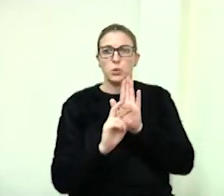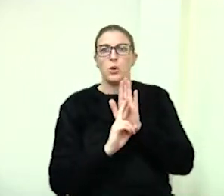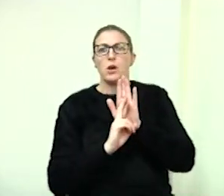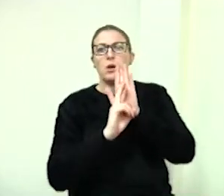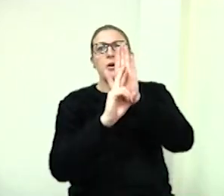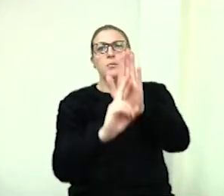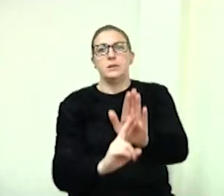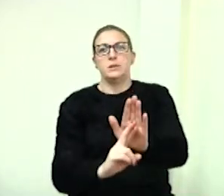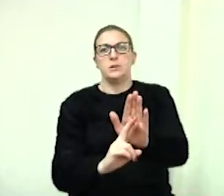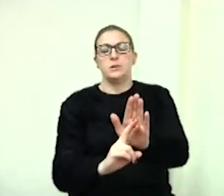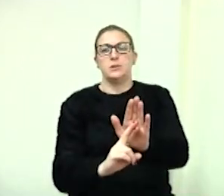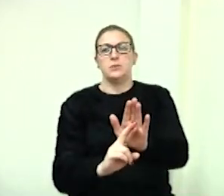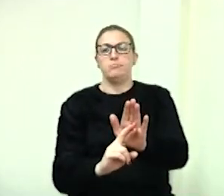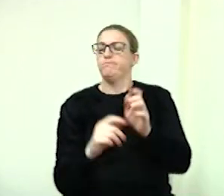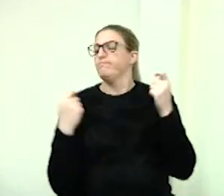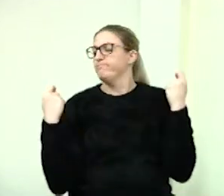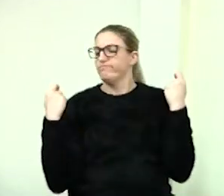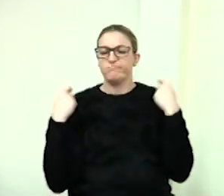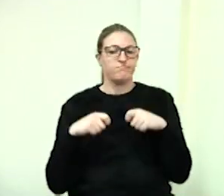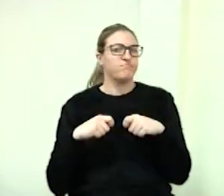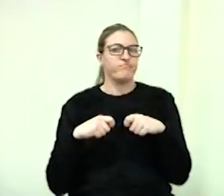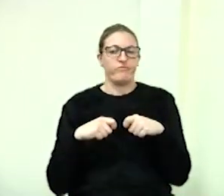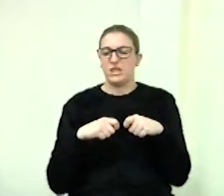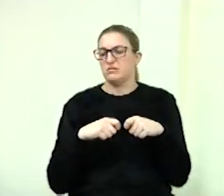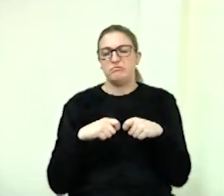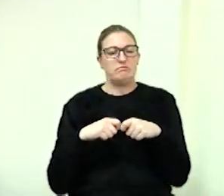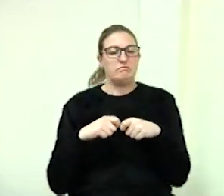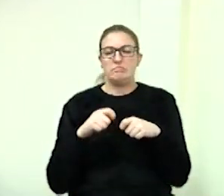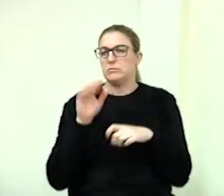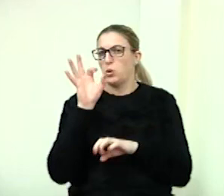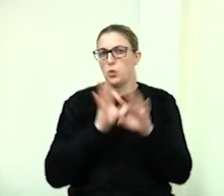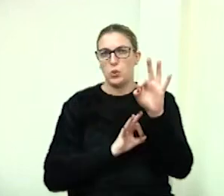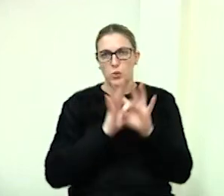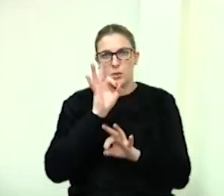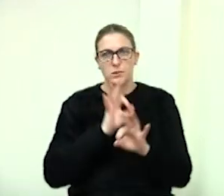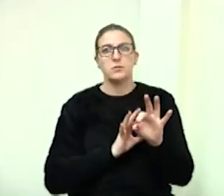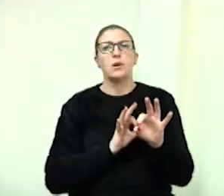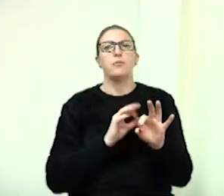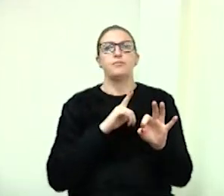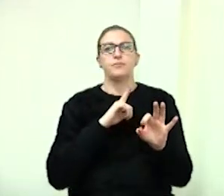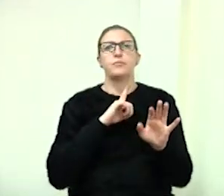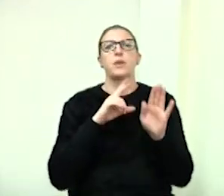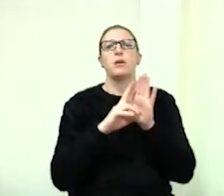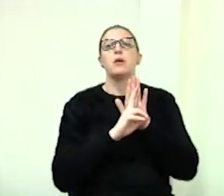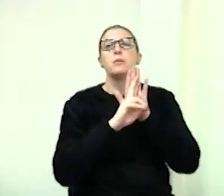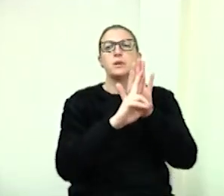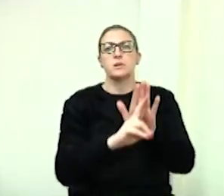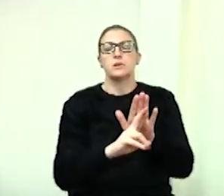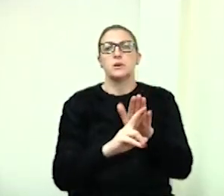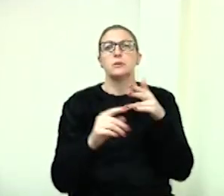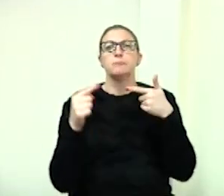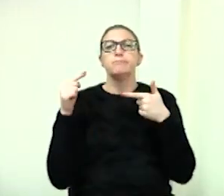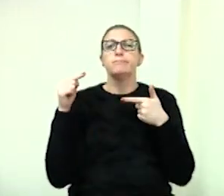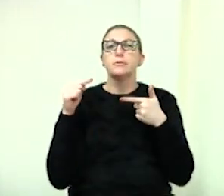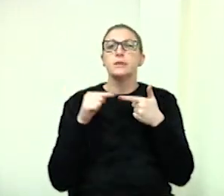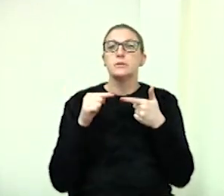incapacidade organizacional de termos representantes. Mas o segundo fato,